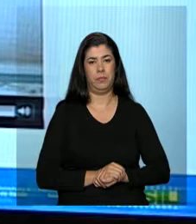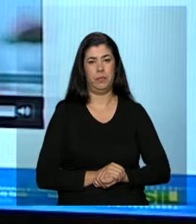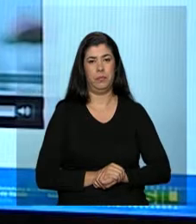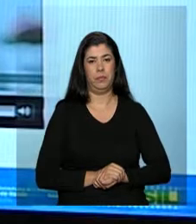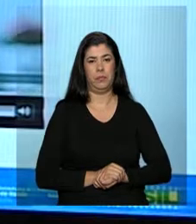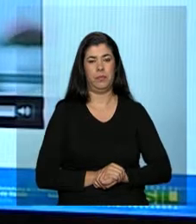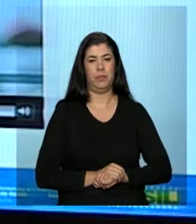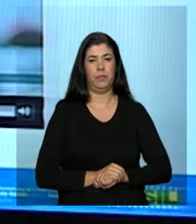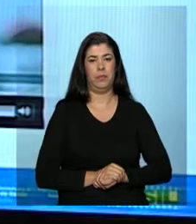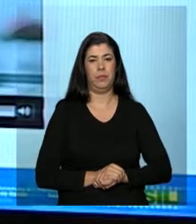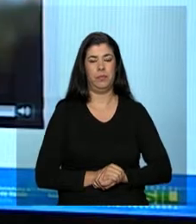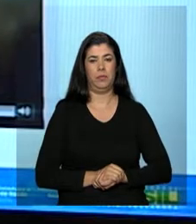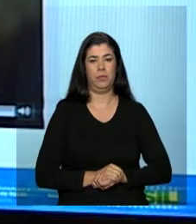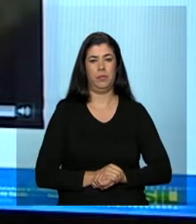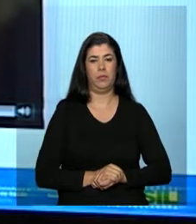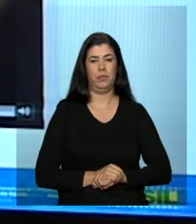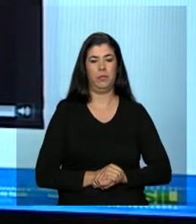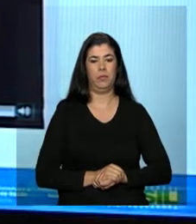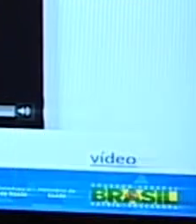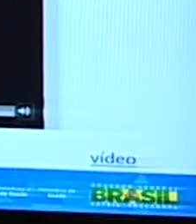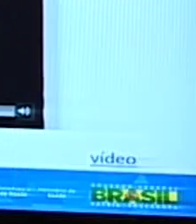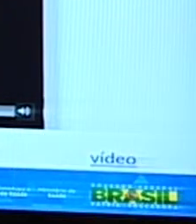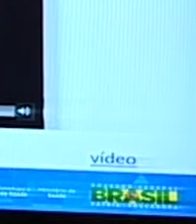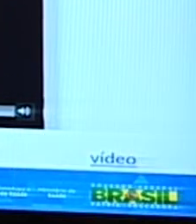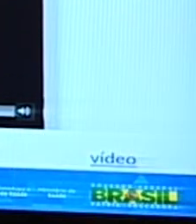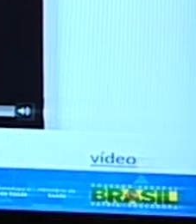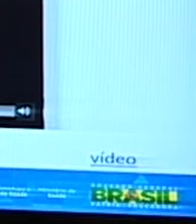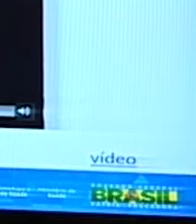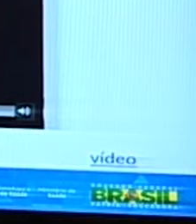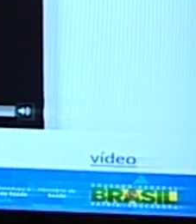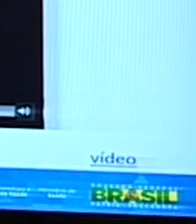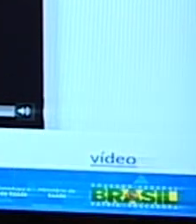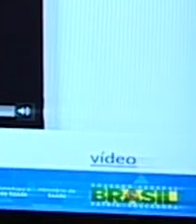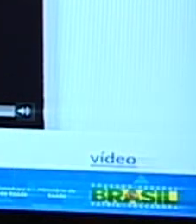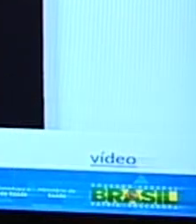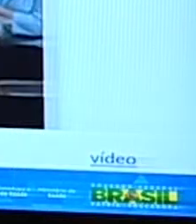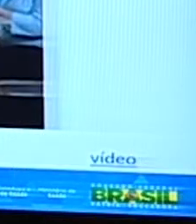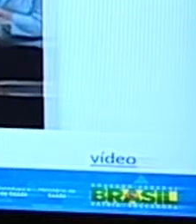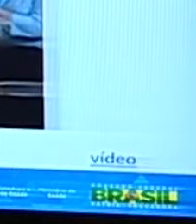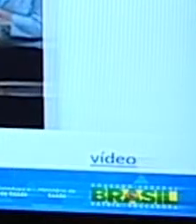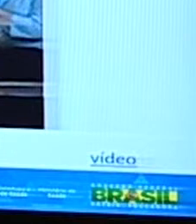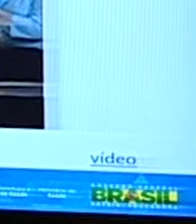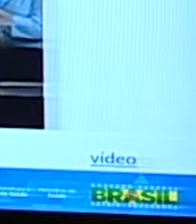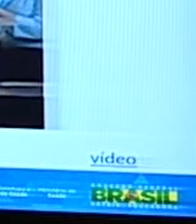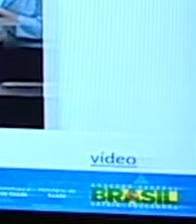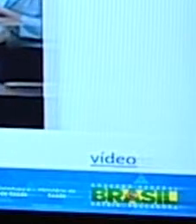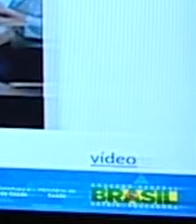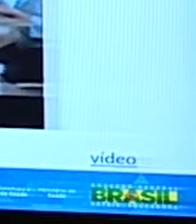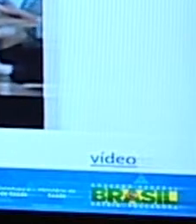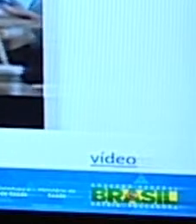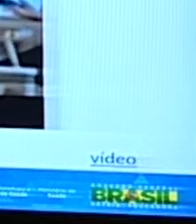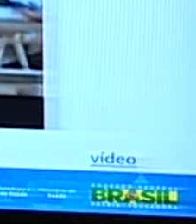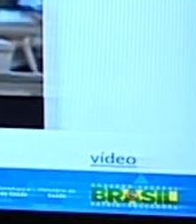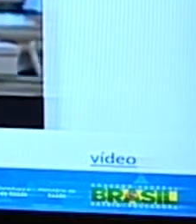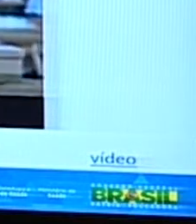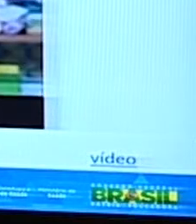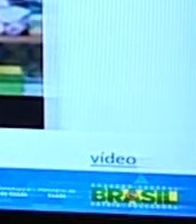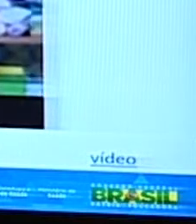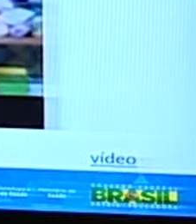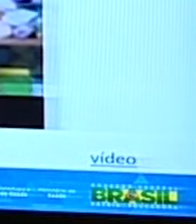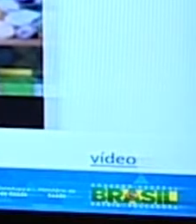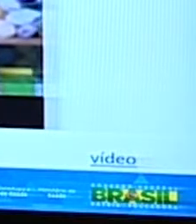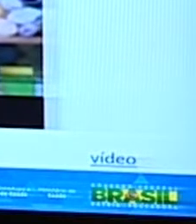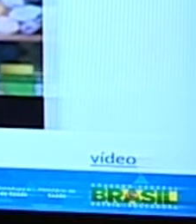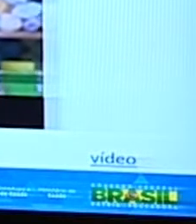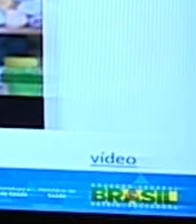Obrigada. Presente pra você. Contra a gripe, seu escudo é a vacinação. Ei. Pessoas